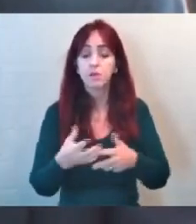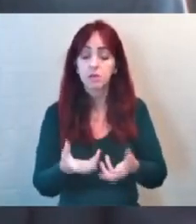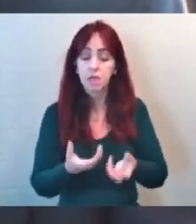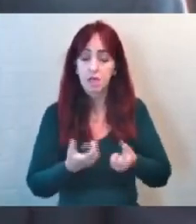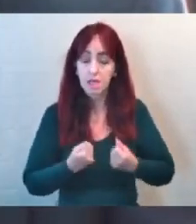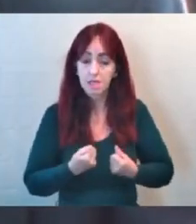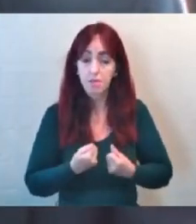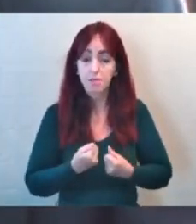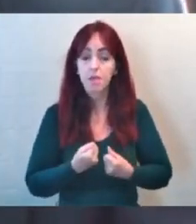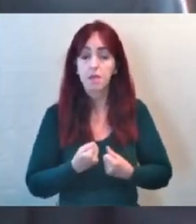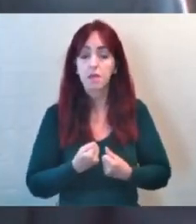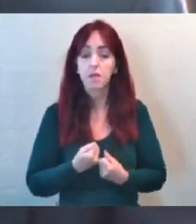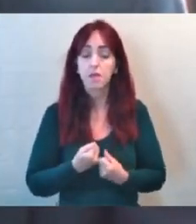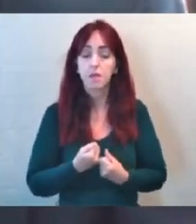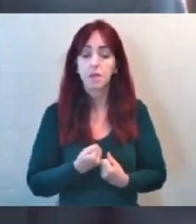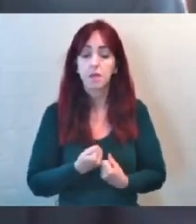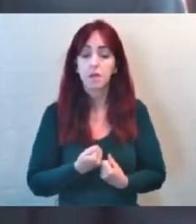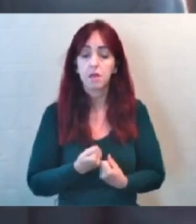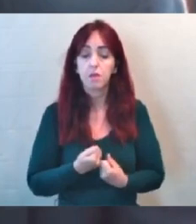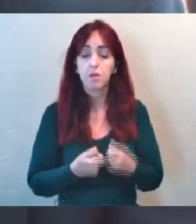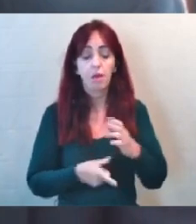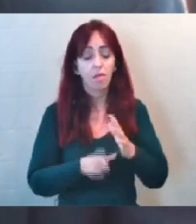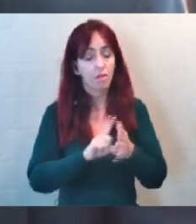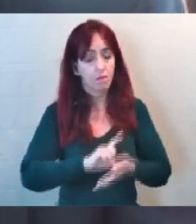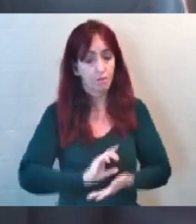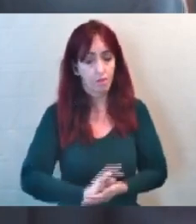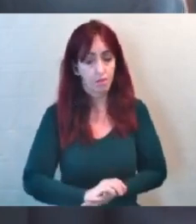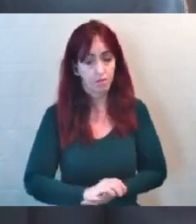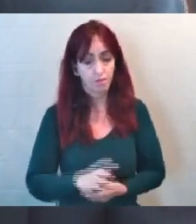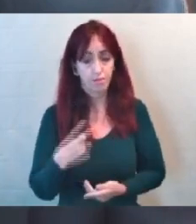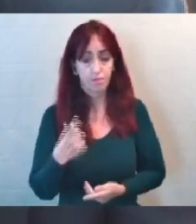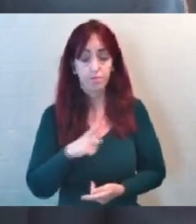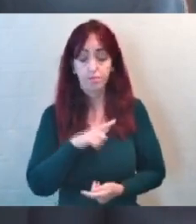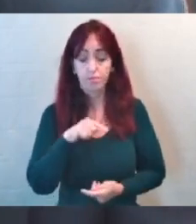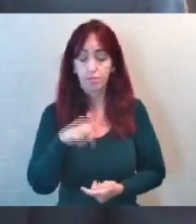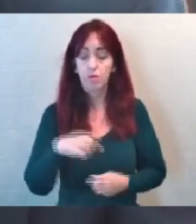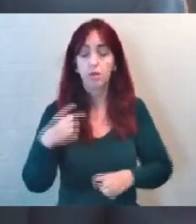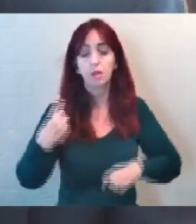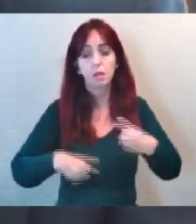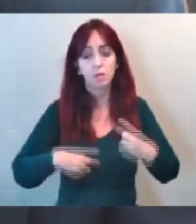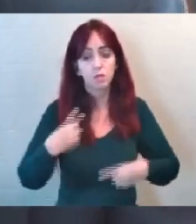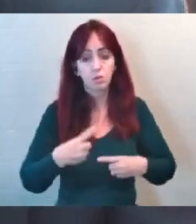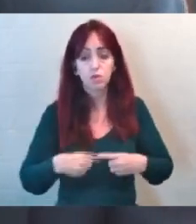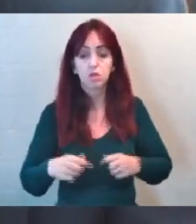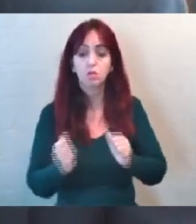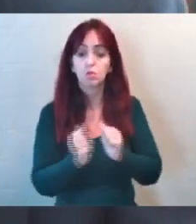créditos antecipados. E nós estamos